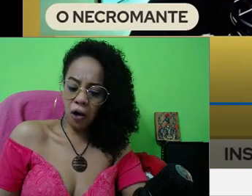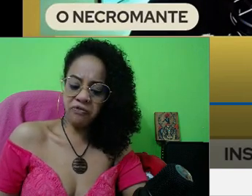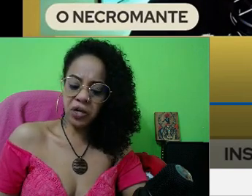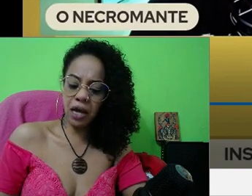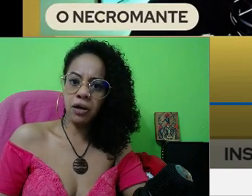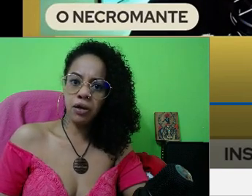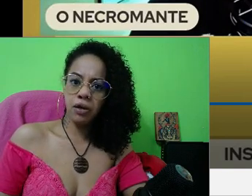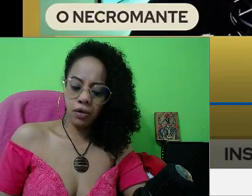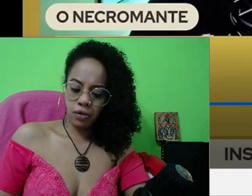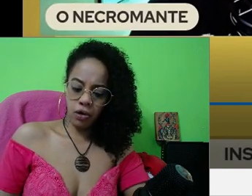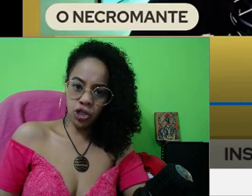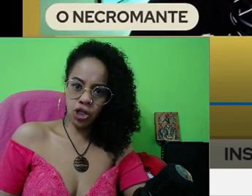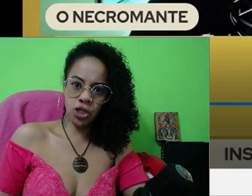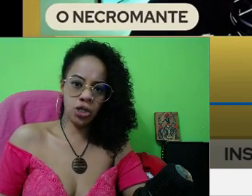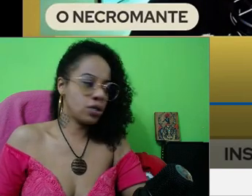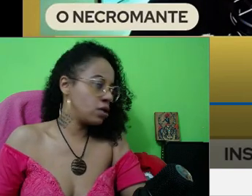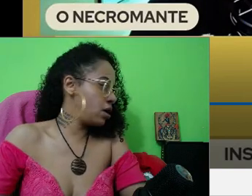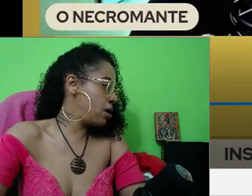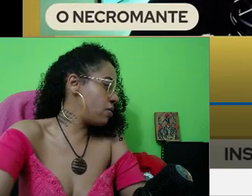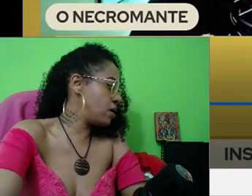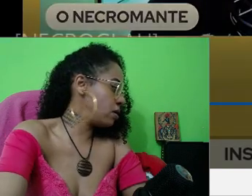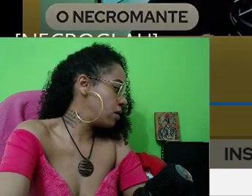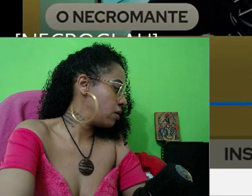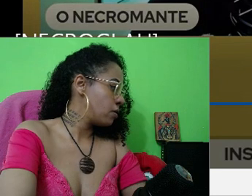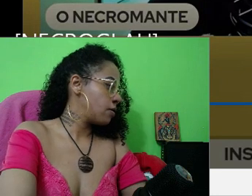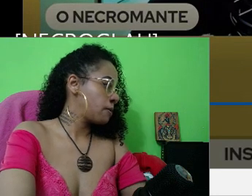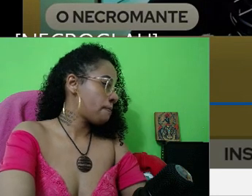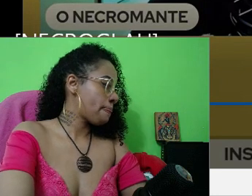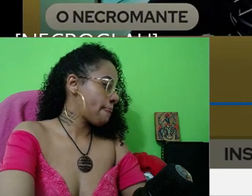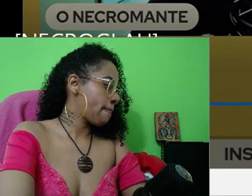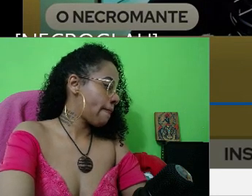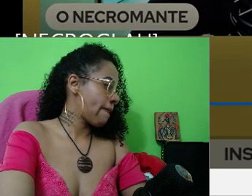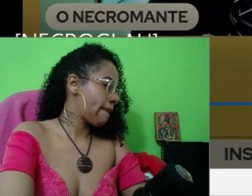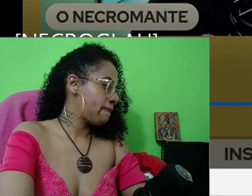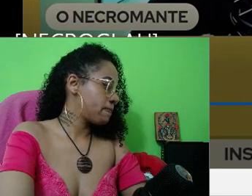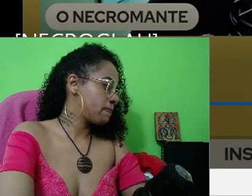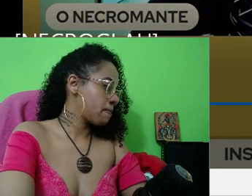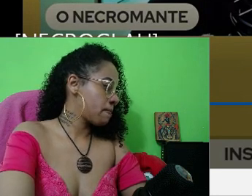Óbvio eu hein